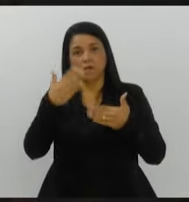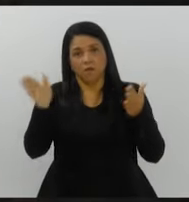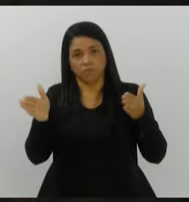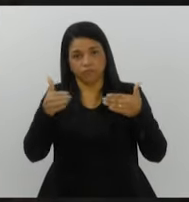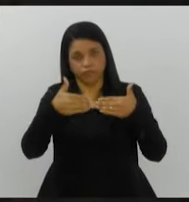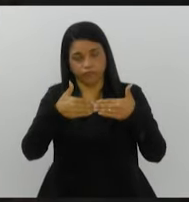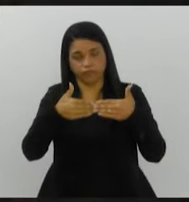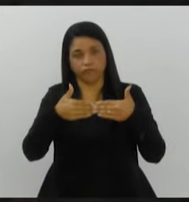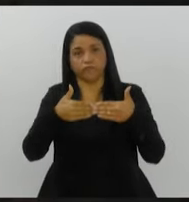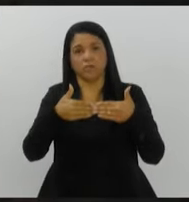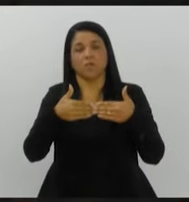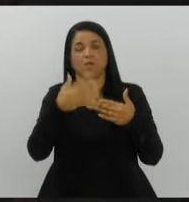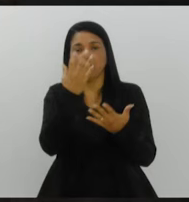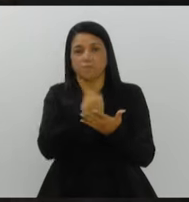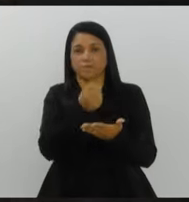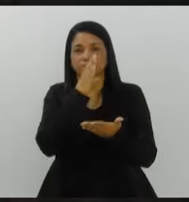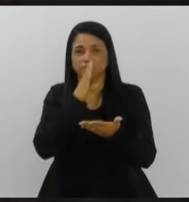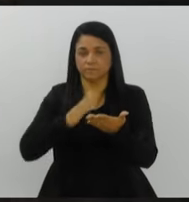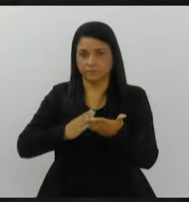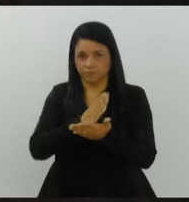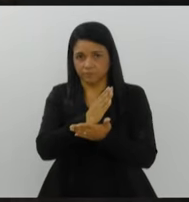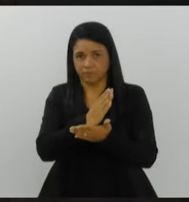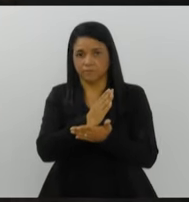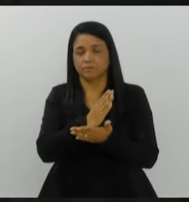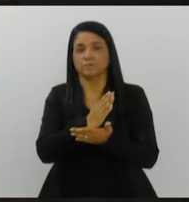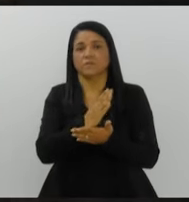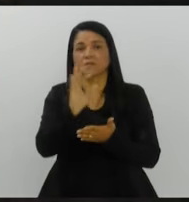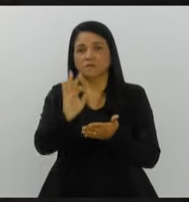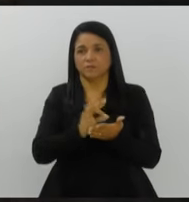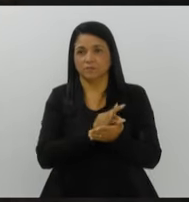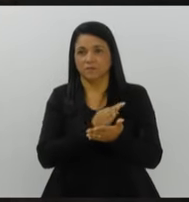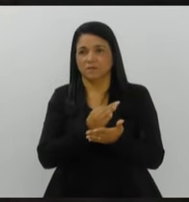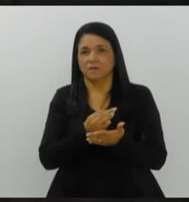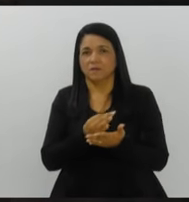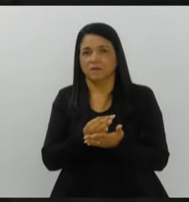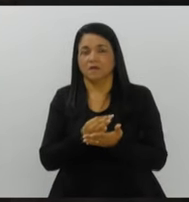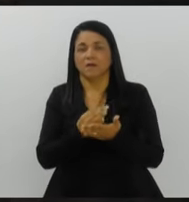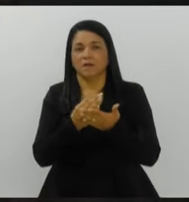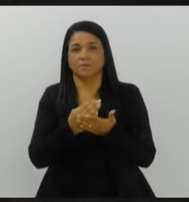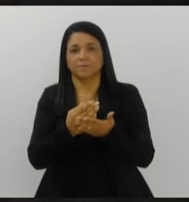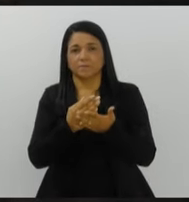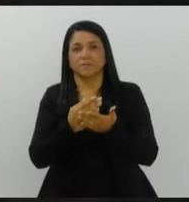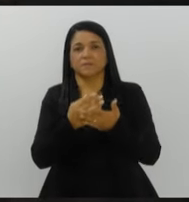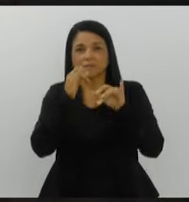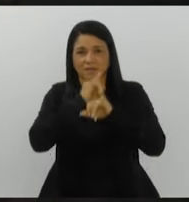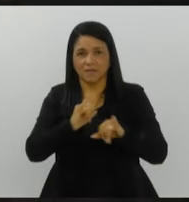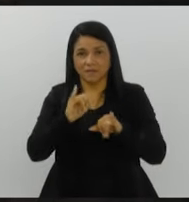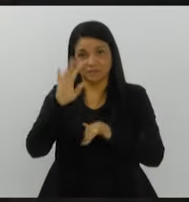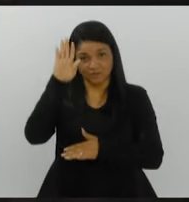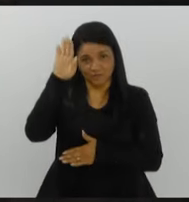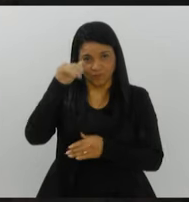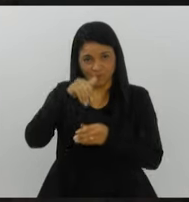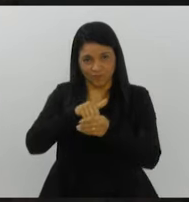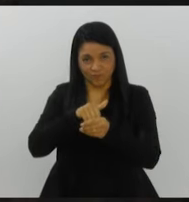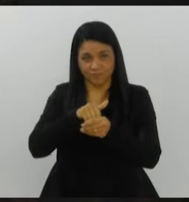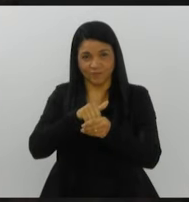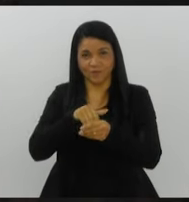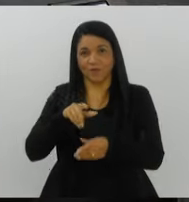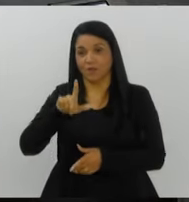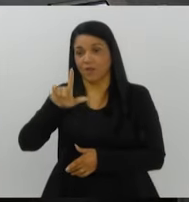que apropriam, mas como estão, aprovado, vai à promulgação. Para a declaração de voto. Para o Léo